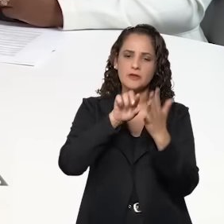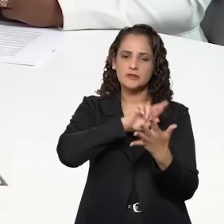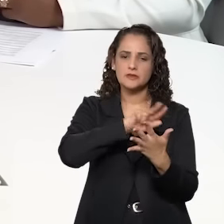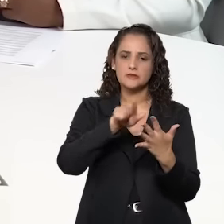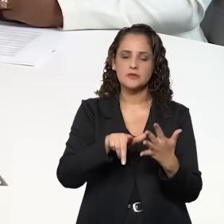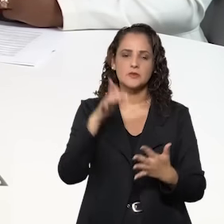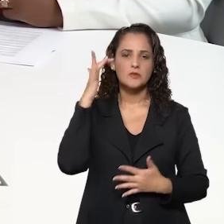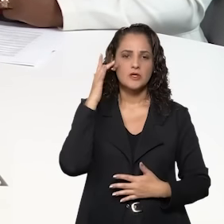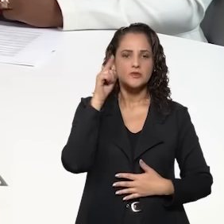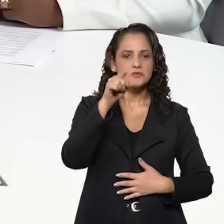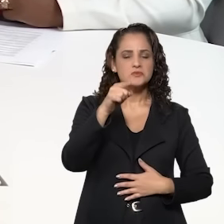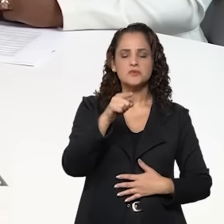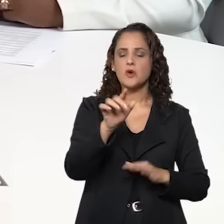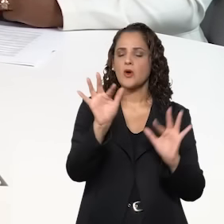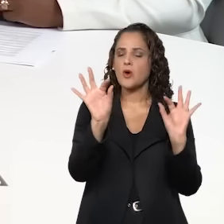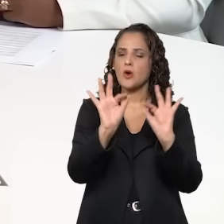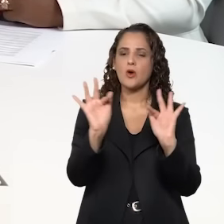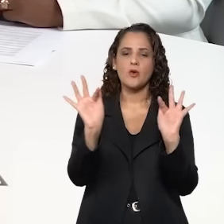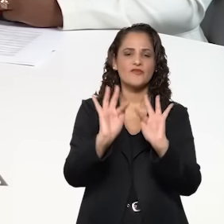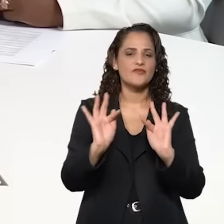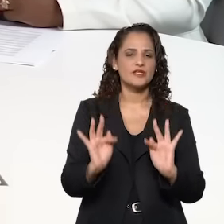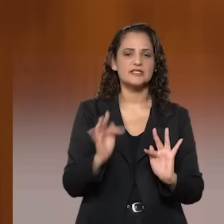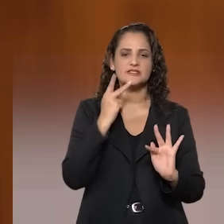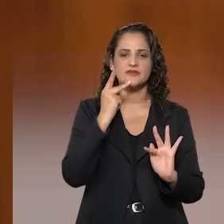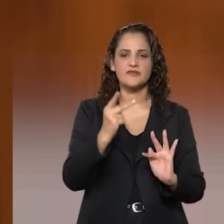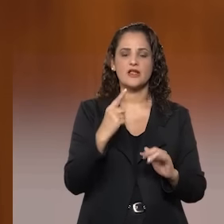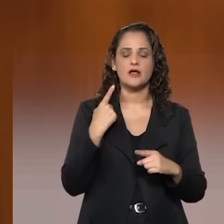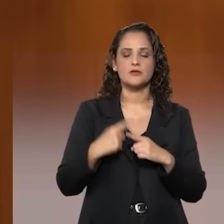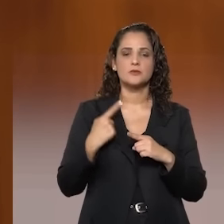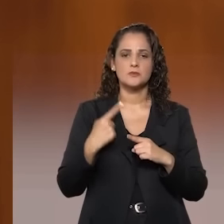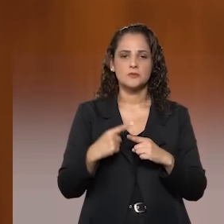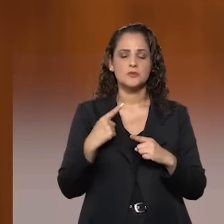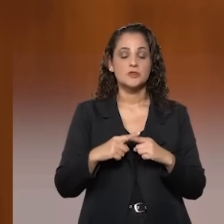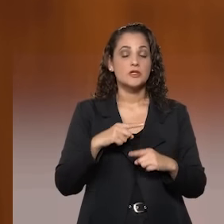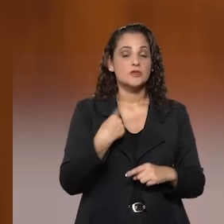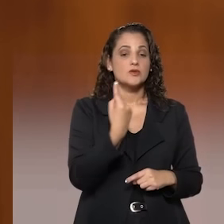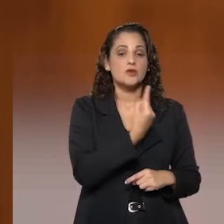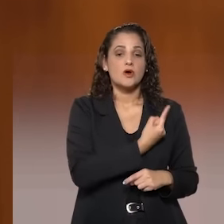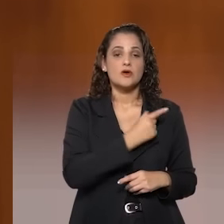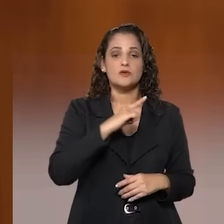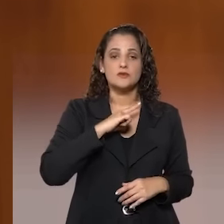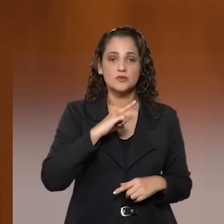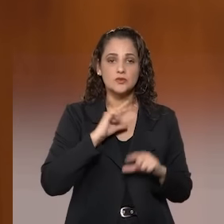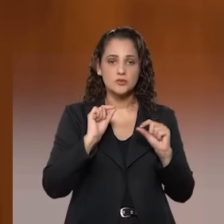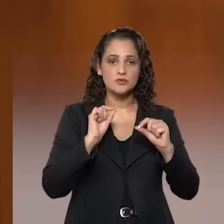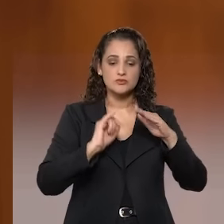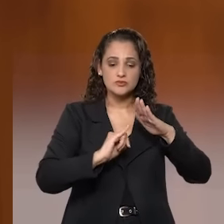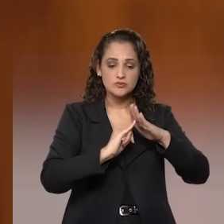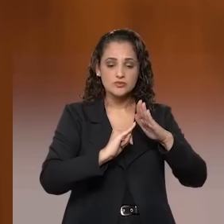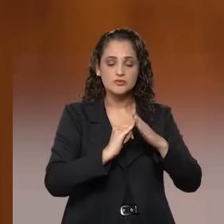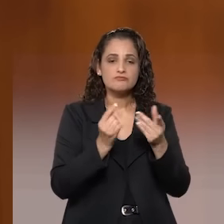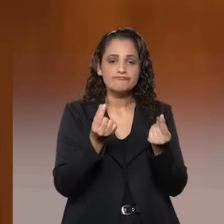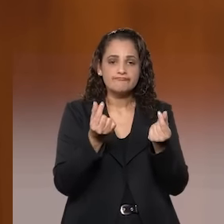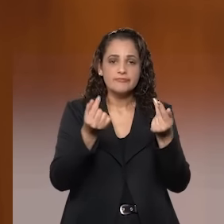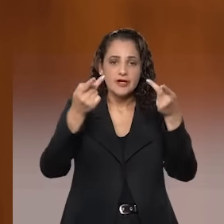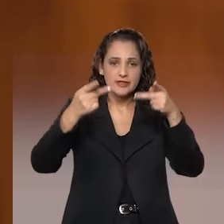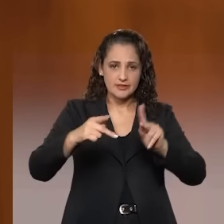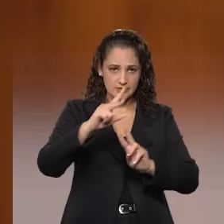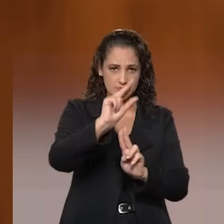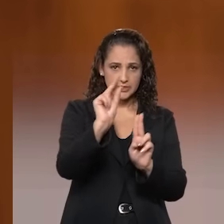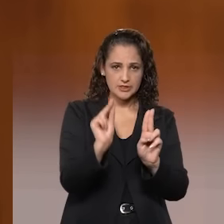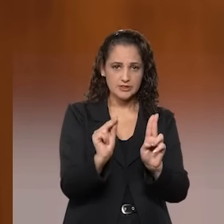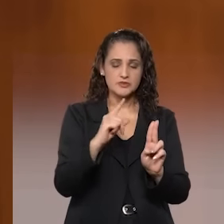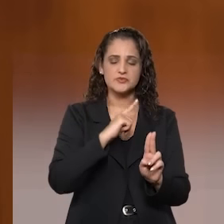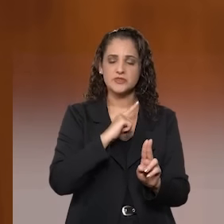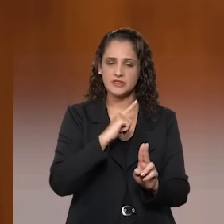foi muito feliz nesse nessa sua abordagem porque nós estamos em uma instituição financeira